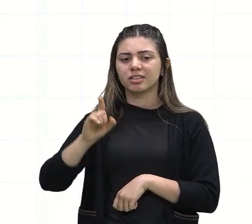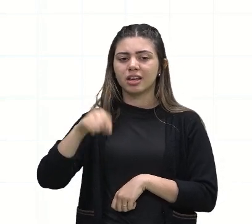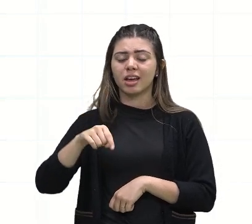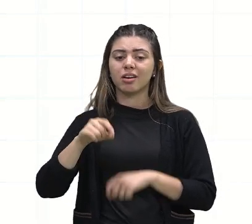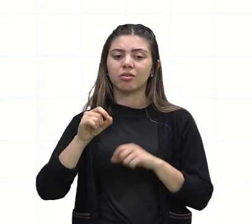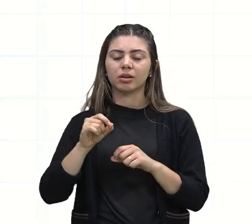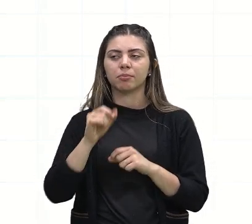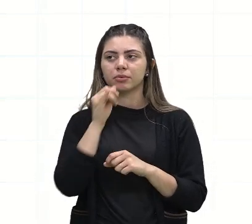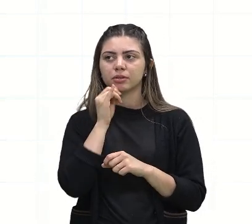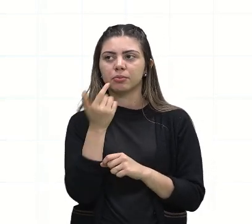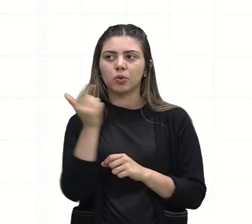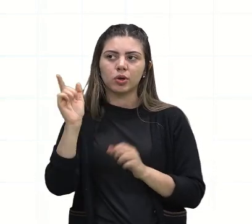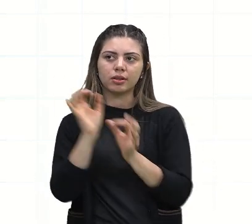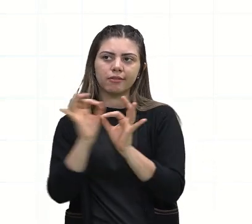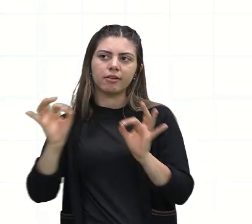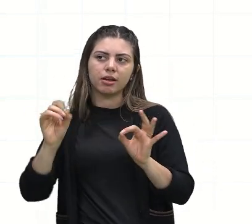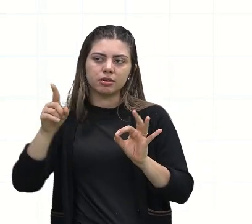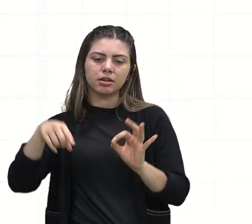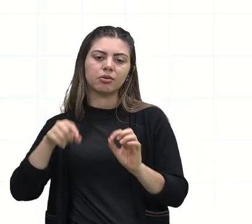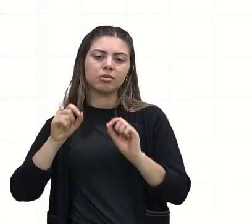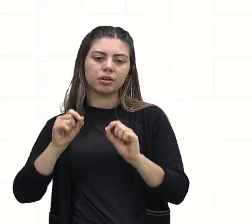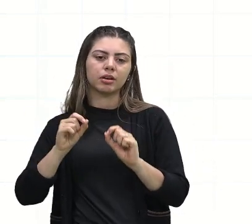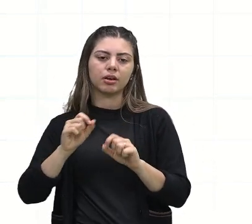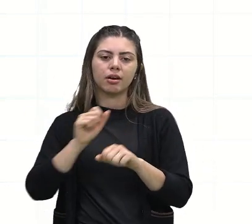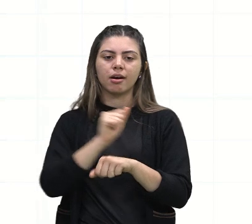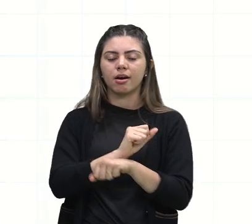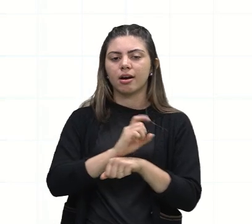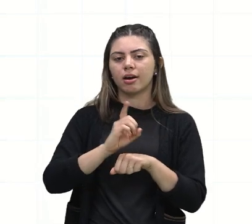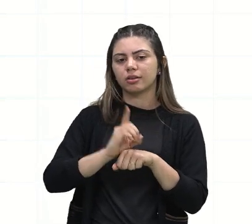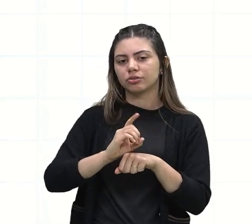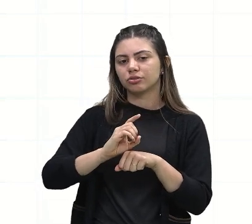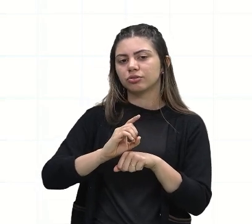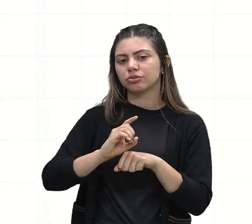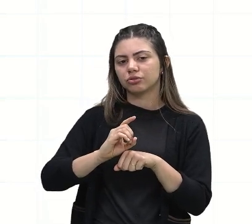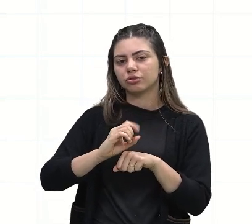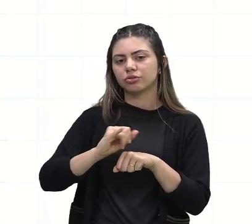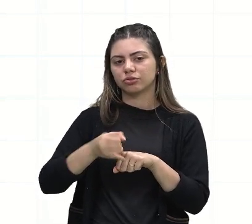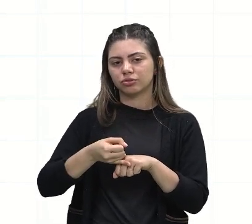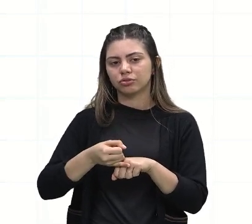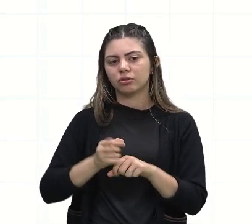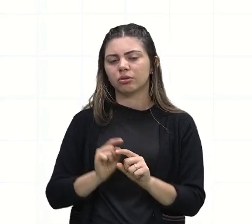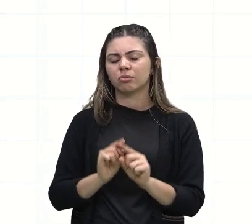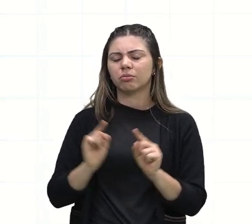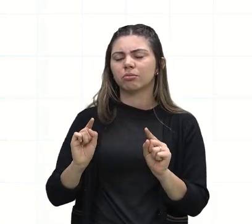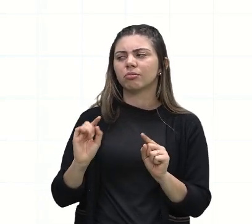adjetivo, né? Só que o que acontece? Eu tô